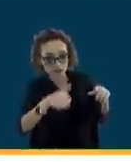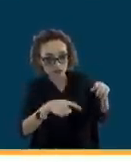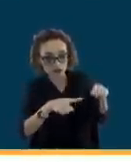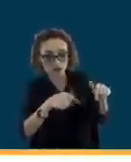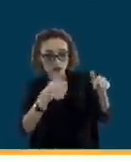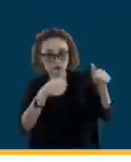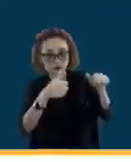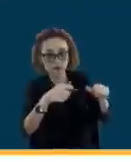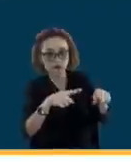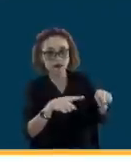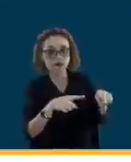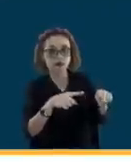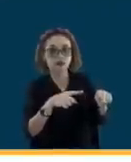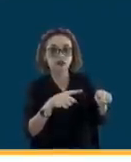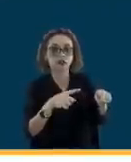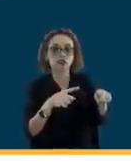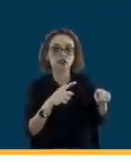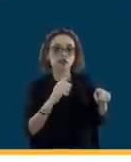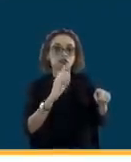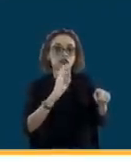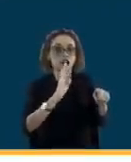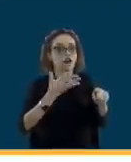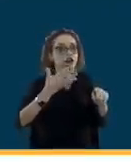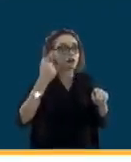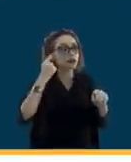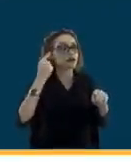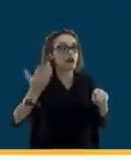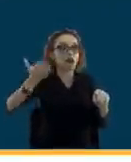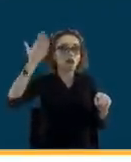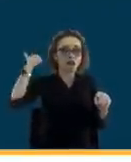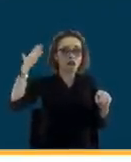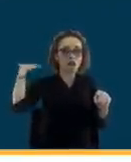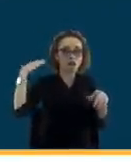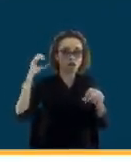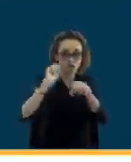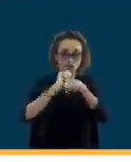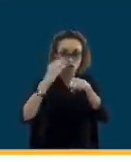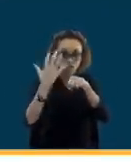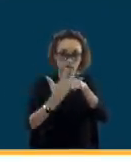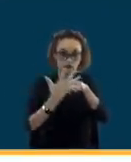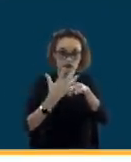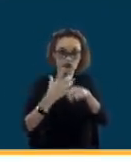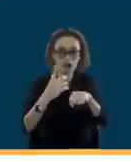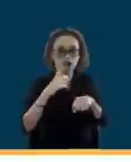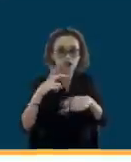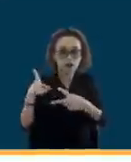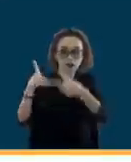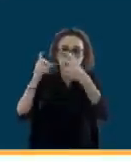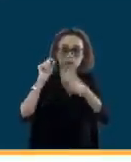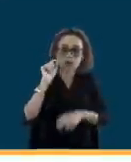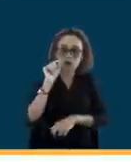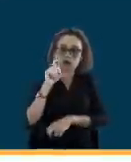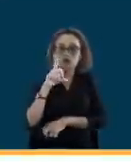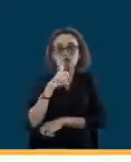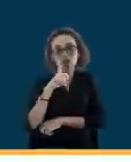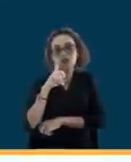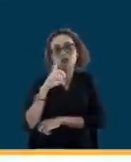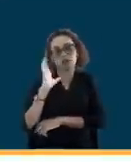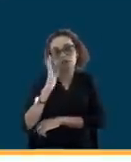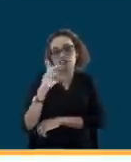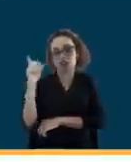daquilo que já estava ocorrendo antes da pandemia, nós percebíamos que havia uma dificuldade grande,